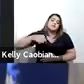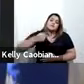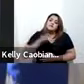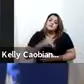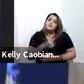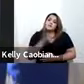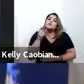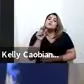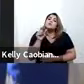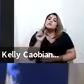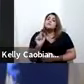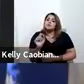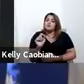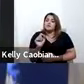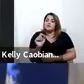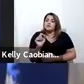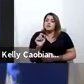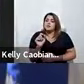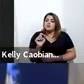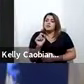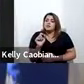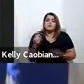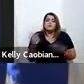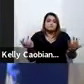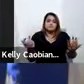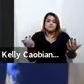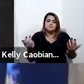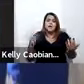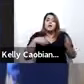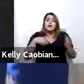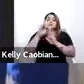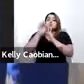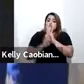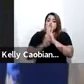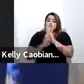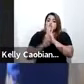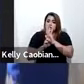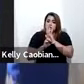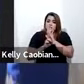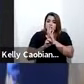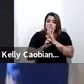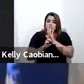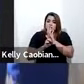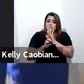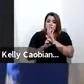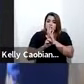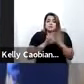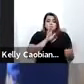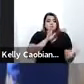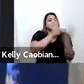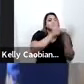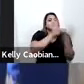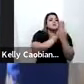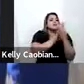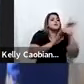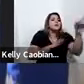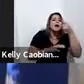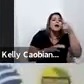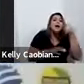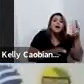imprensa, dizendo que era o direito do passarinho discutir diretamente com o gato, né? Estando fora da